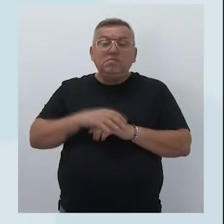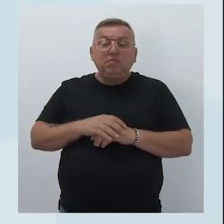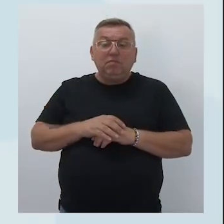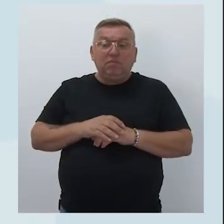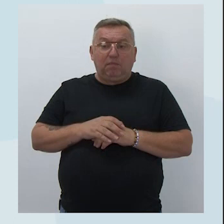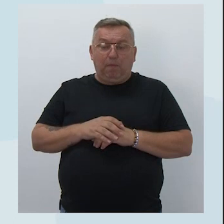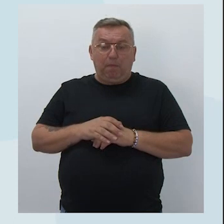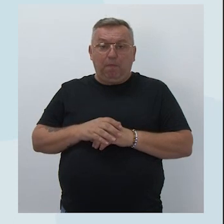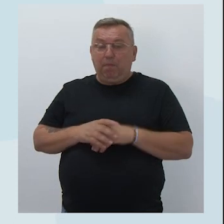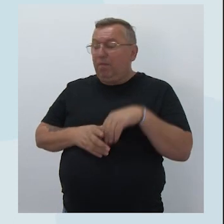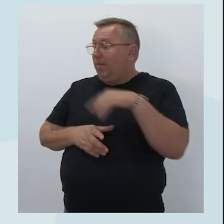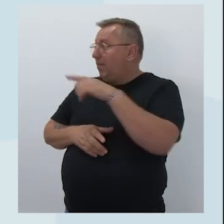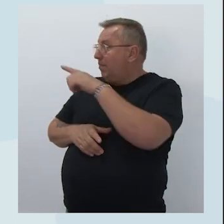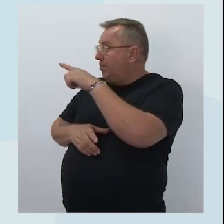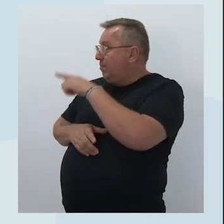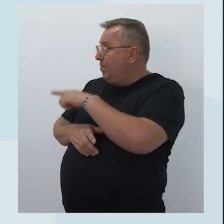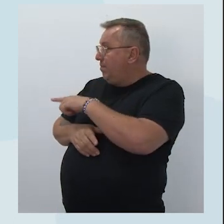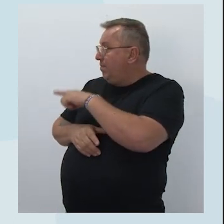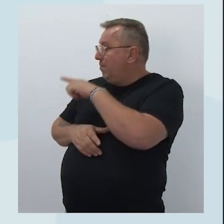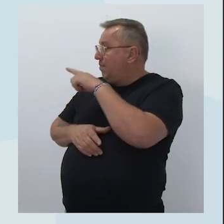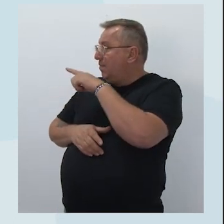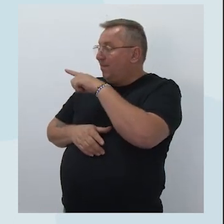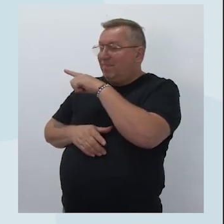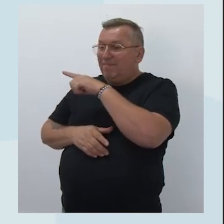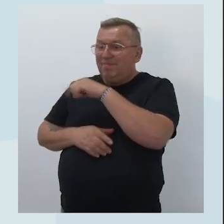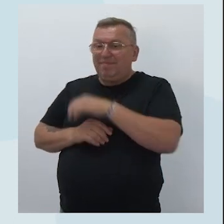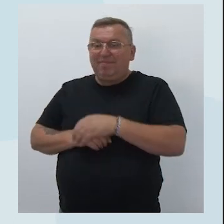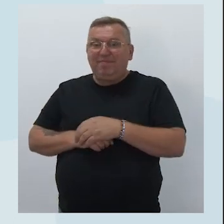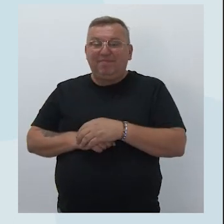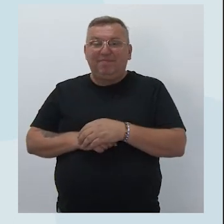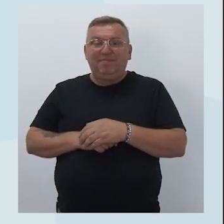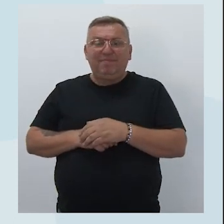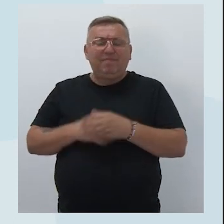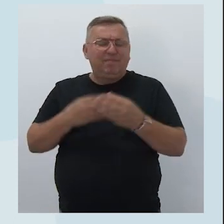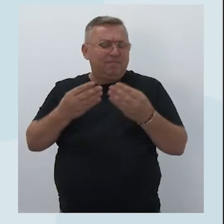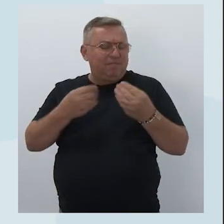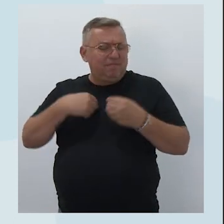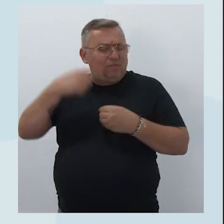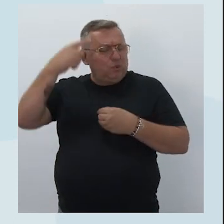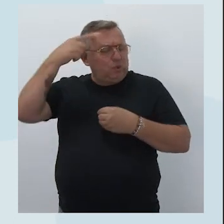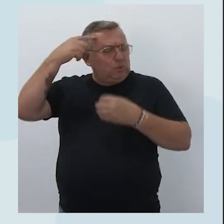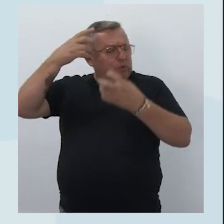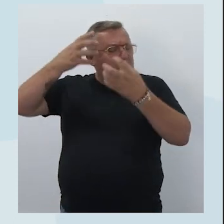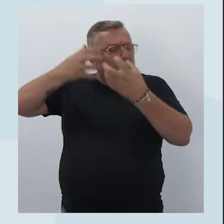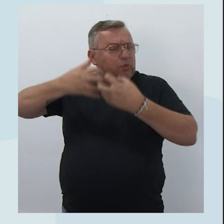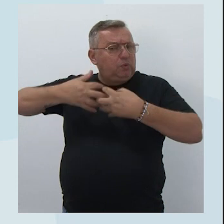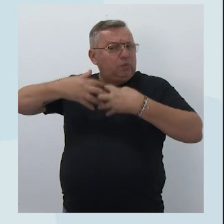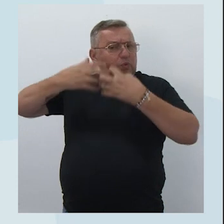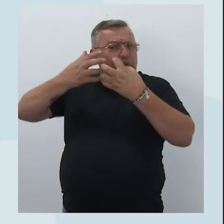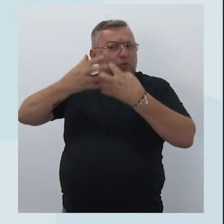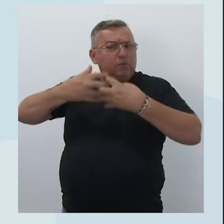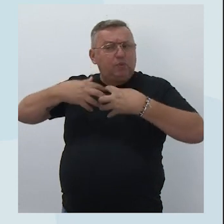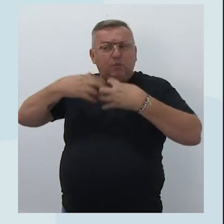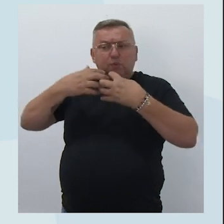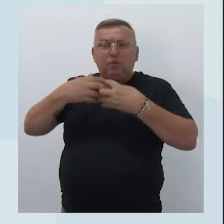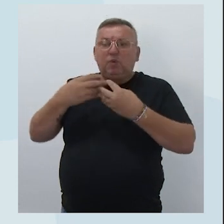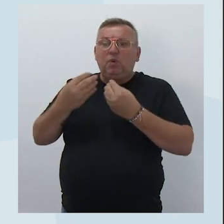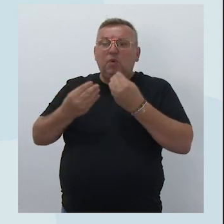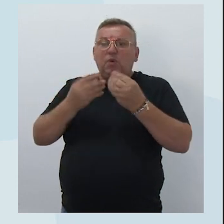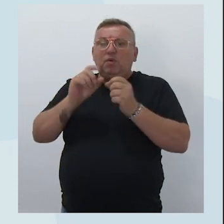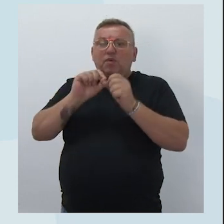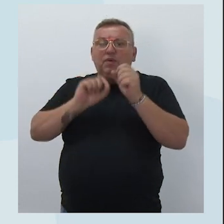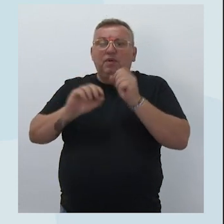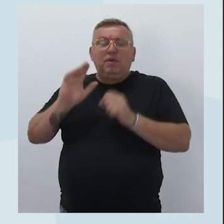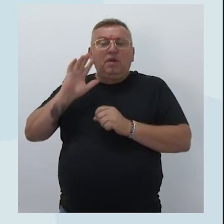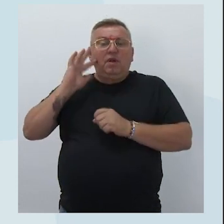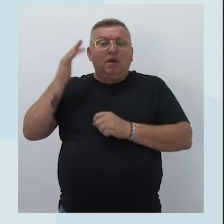É, ela está na tela e ela leva essa reflexão que a gente acaba de falar aqui. Como a gente vai